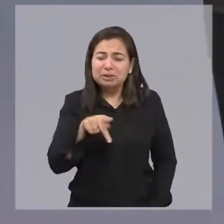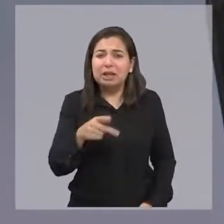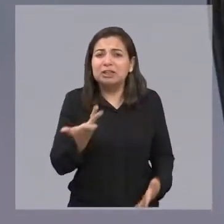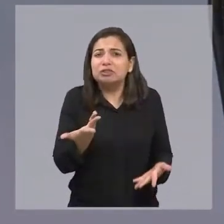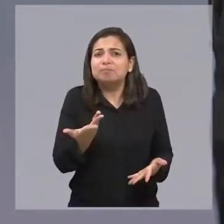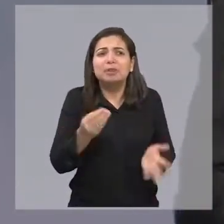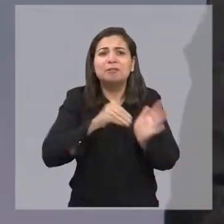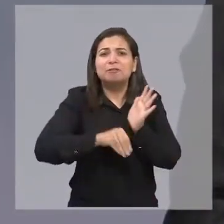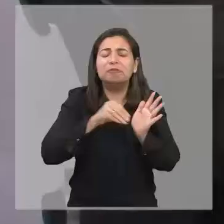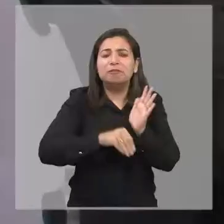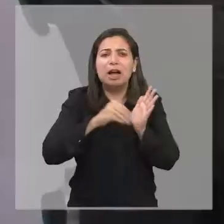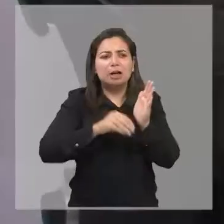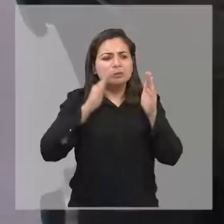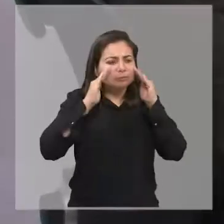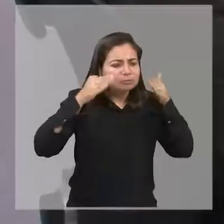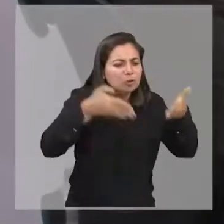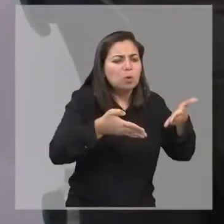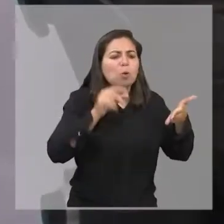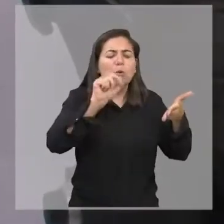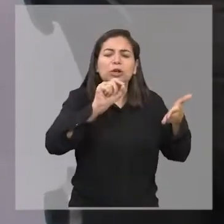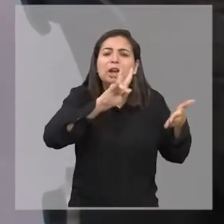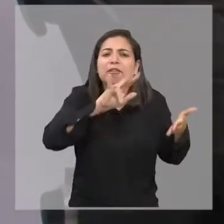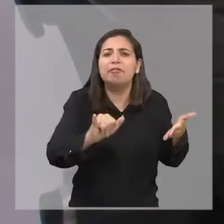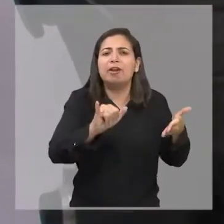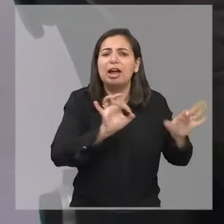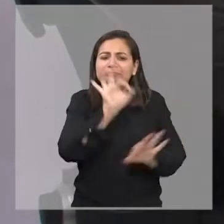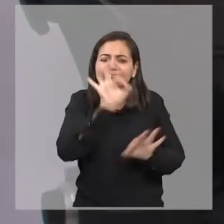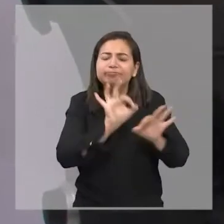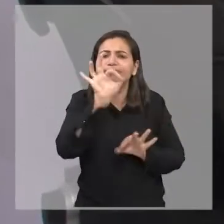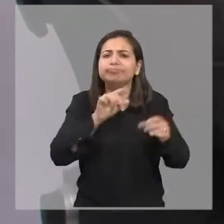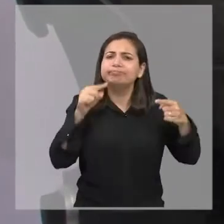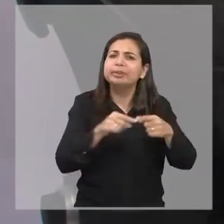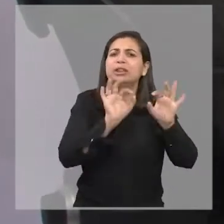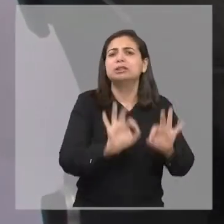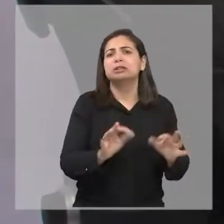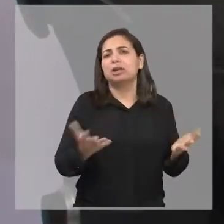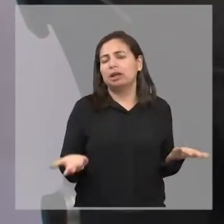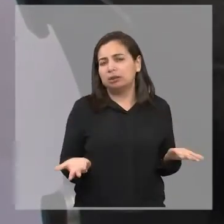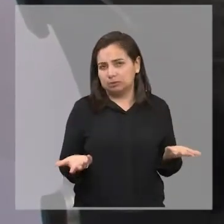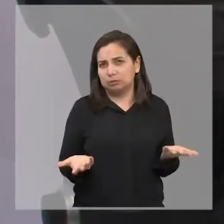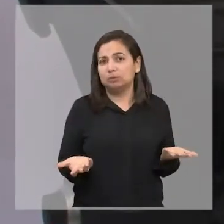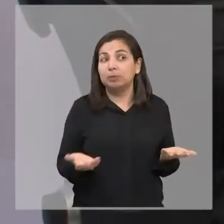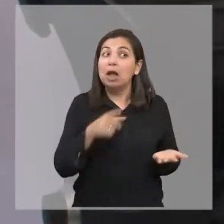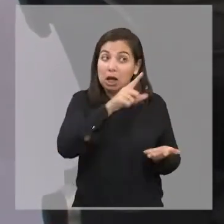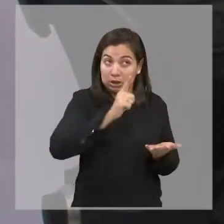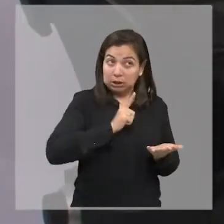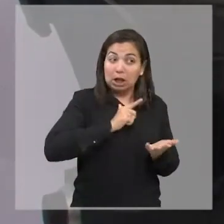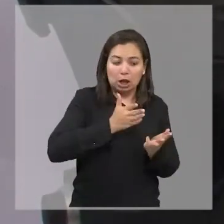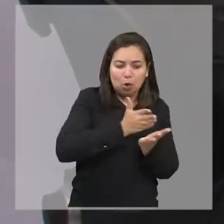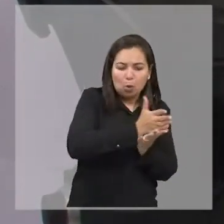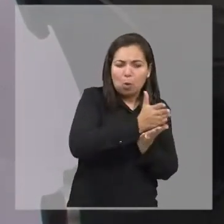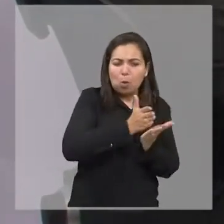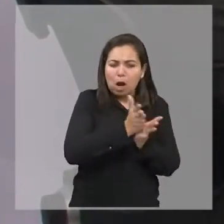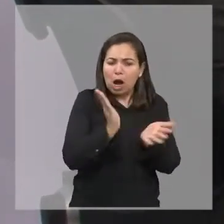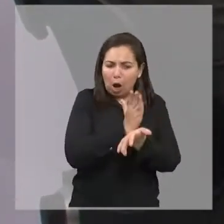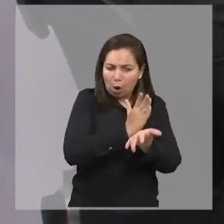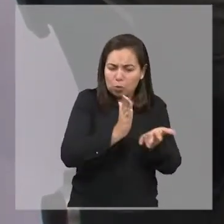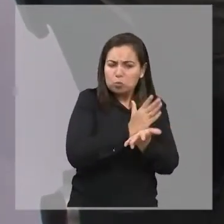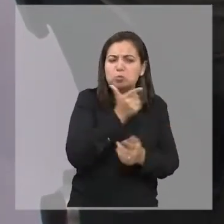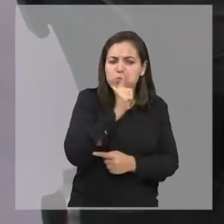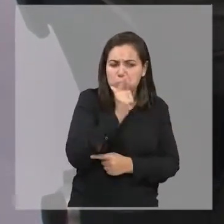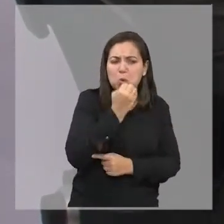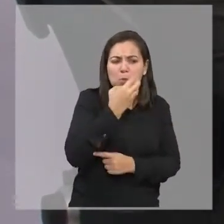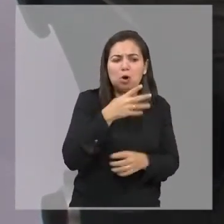Existem umas pautas, como se falou lá, o presidente dá umas bravatas. Eu acho que ele está numa linha certa, em alguns pontos, principalmente no eixo ali do Paulo